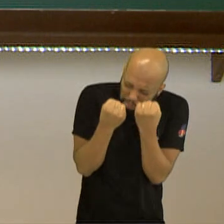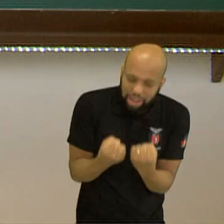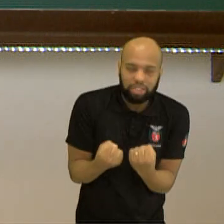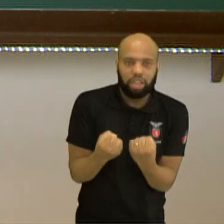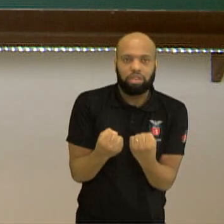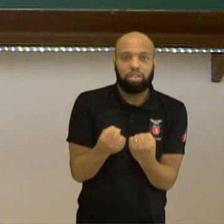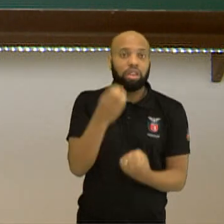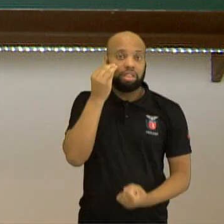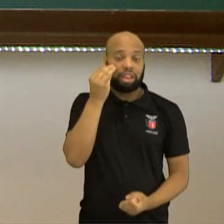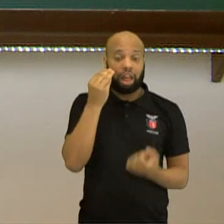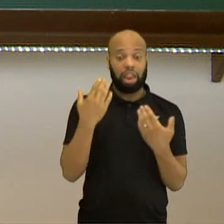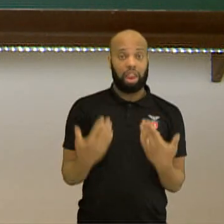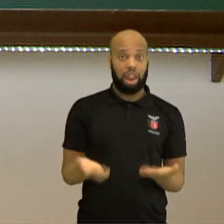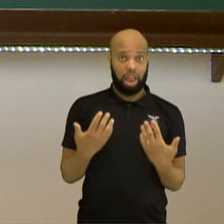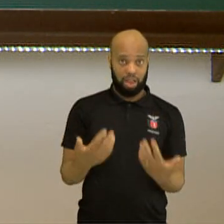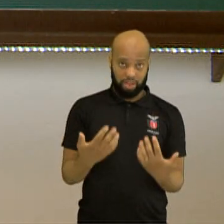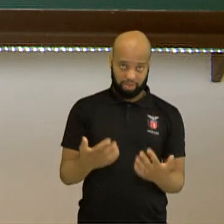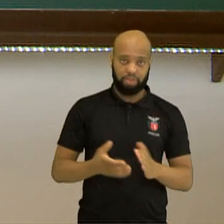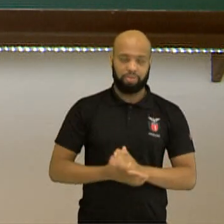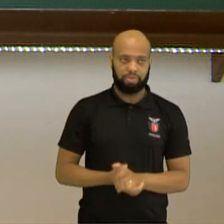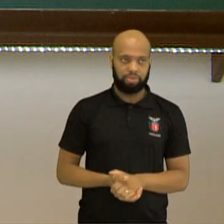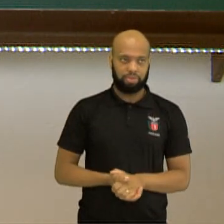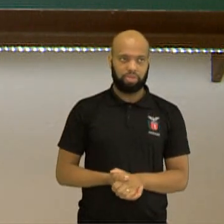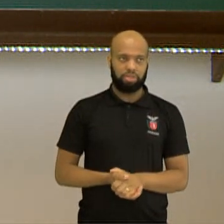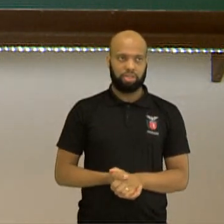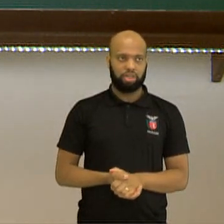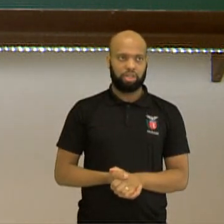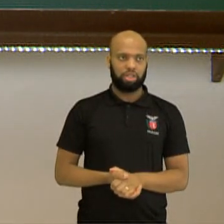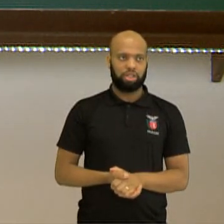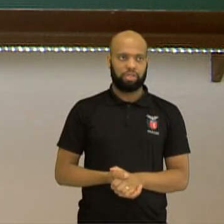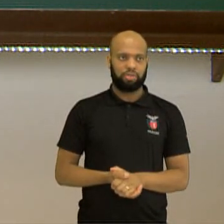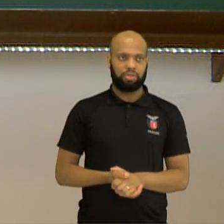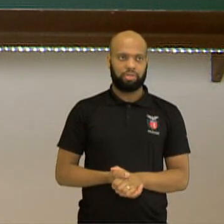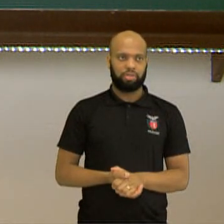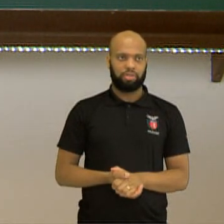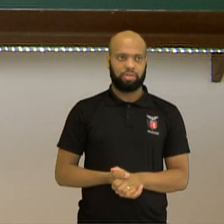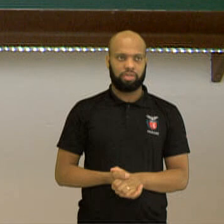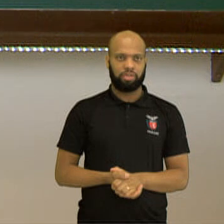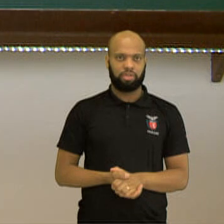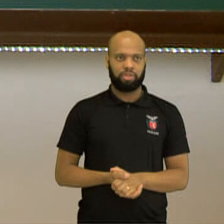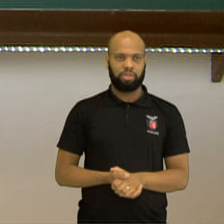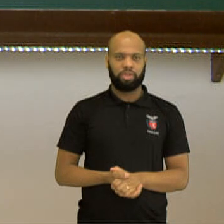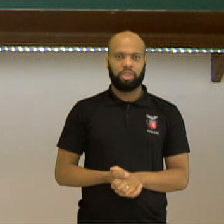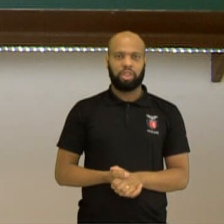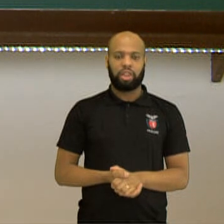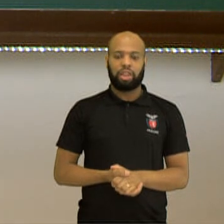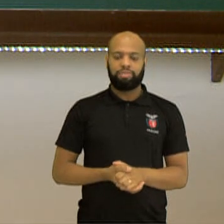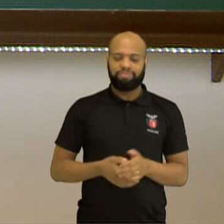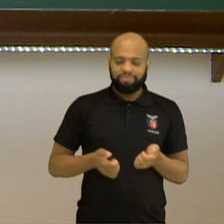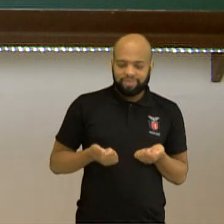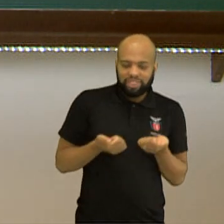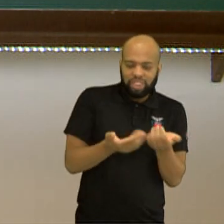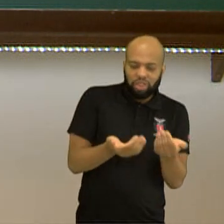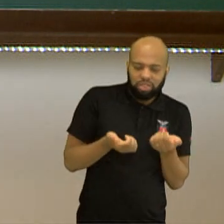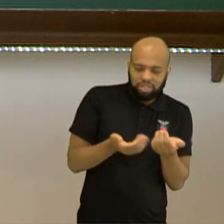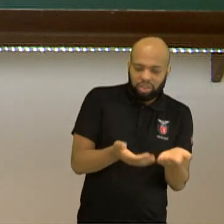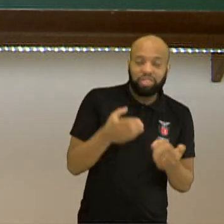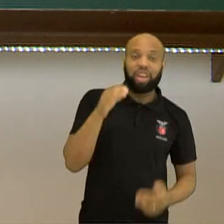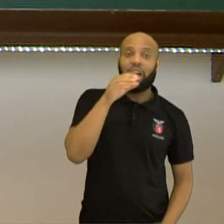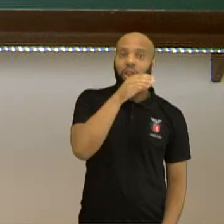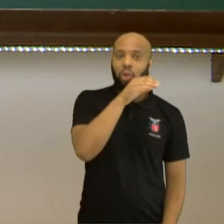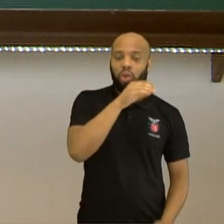ruim assim. E transmitiu o seu calor. Então, uma metáfora, né? O seu calor quer